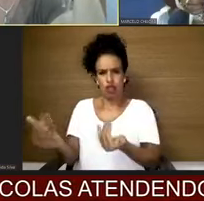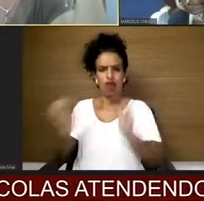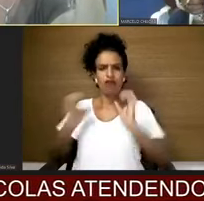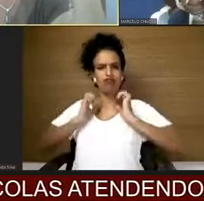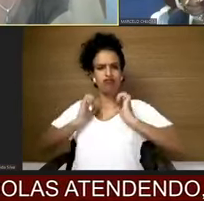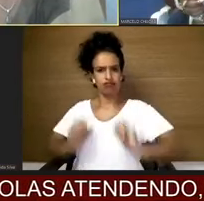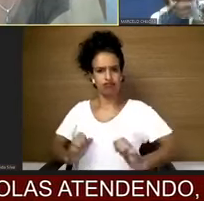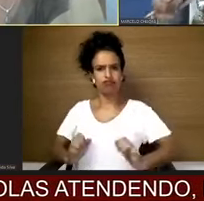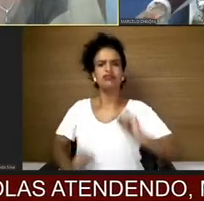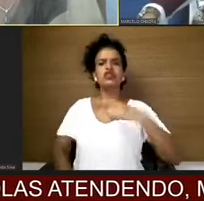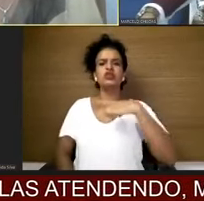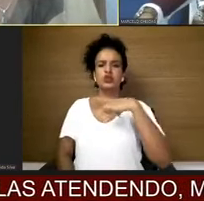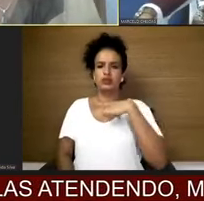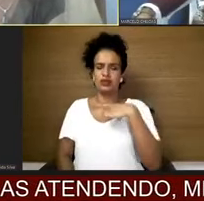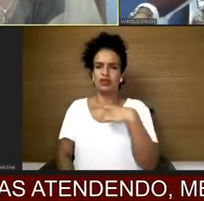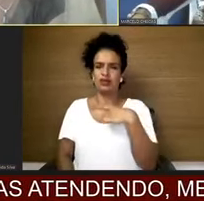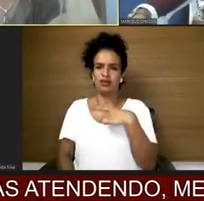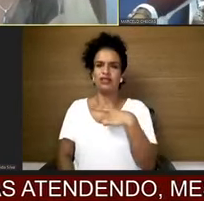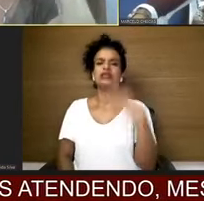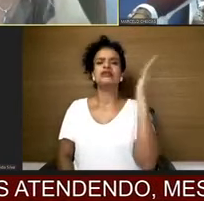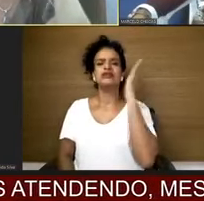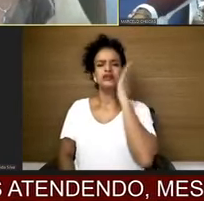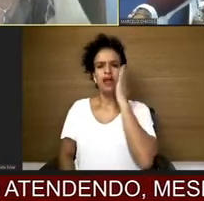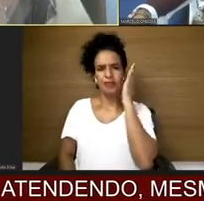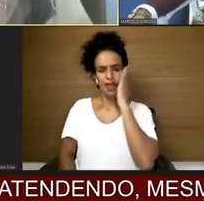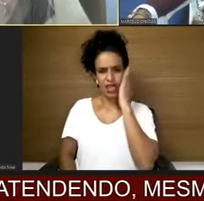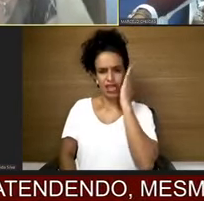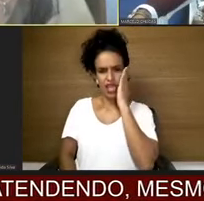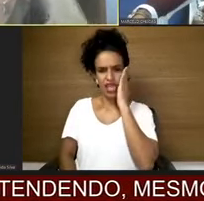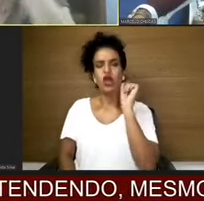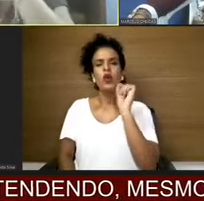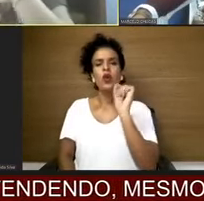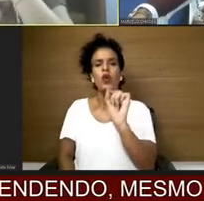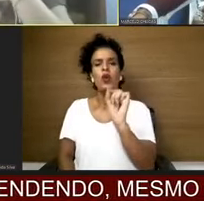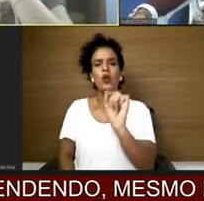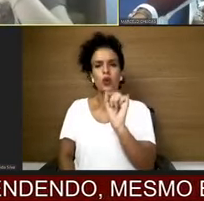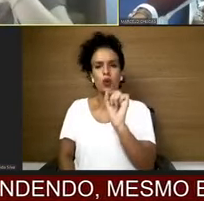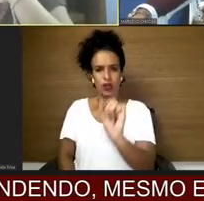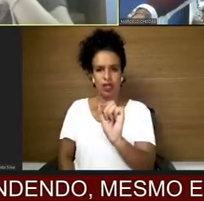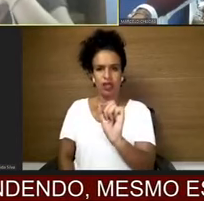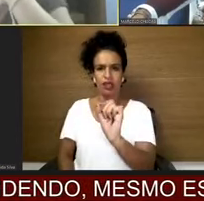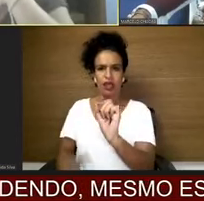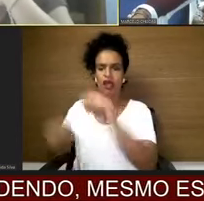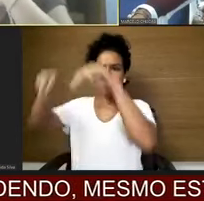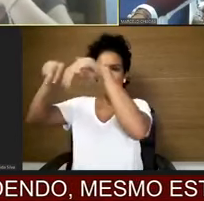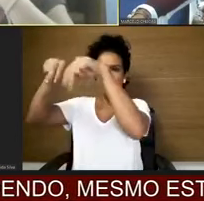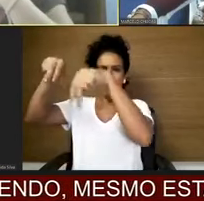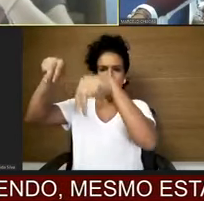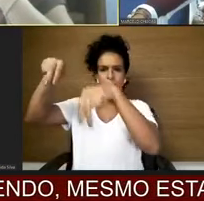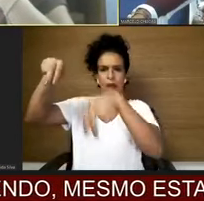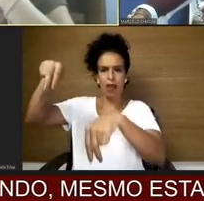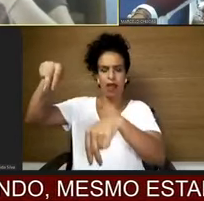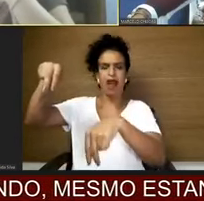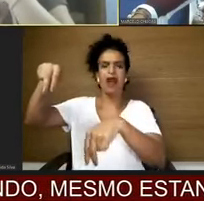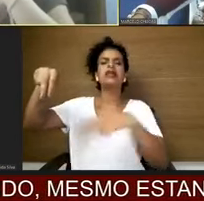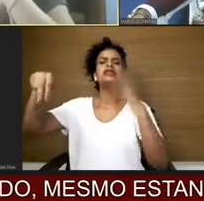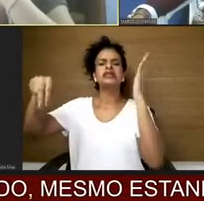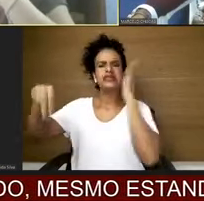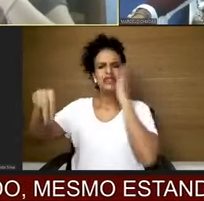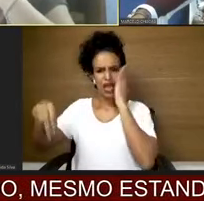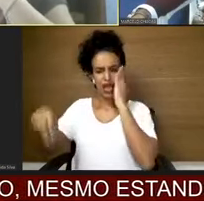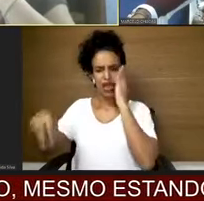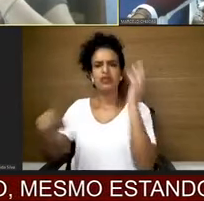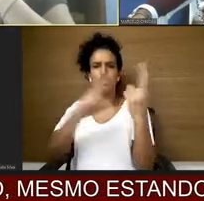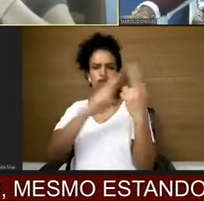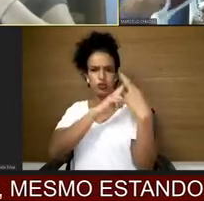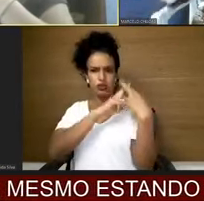relação a saber o que, que é a hierarquia, a autoridade, a responsabilidade de cada um e o respeito,